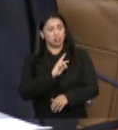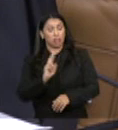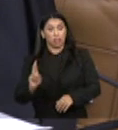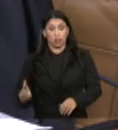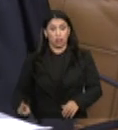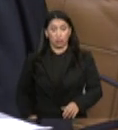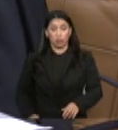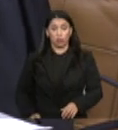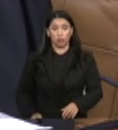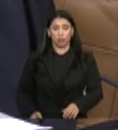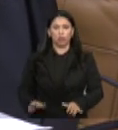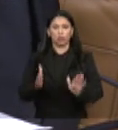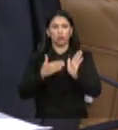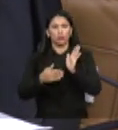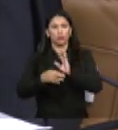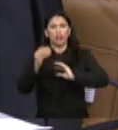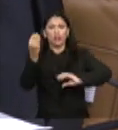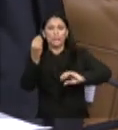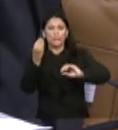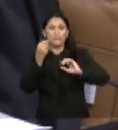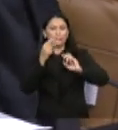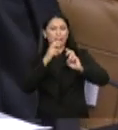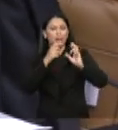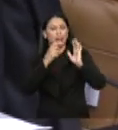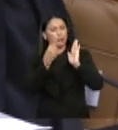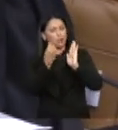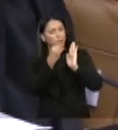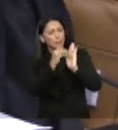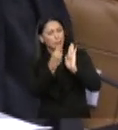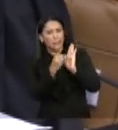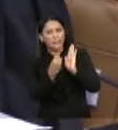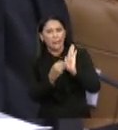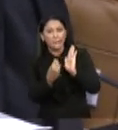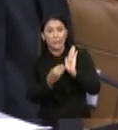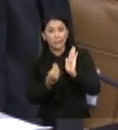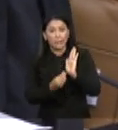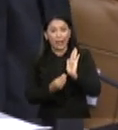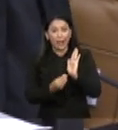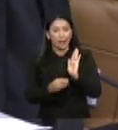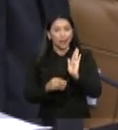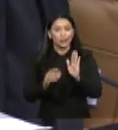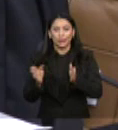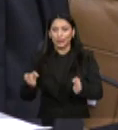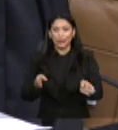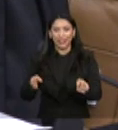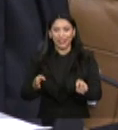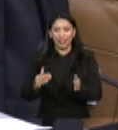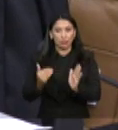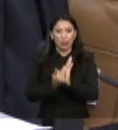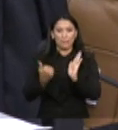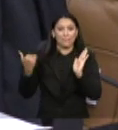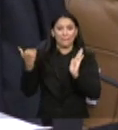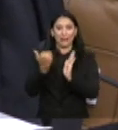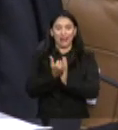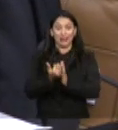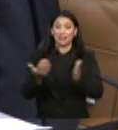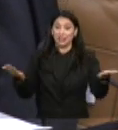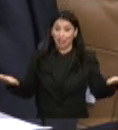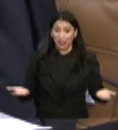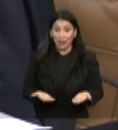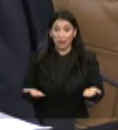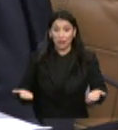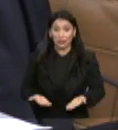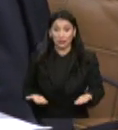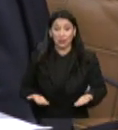suas expressões ecoaram além do tempo e estão aqui no caso brasileiro do tempo corrente